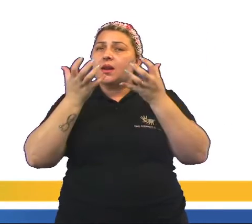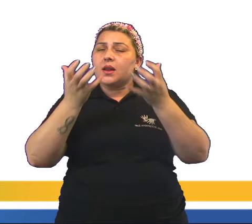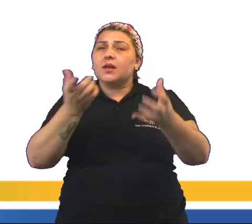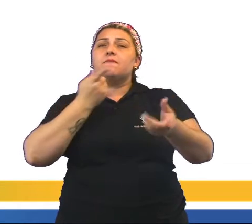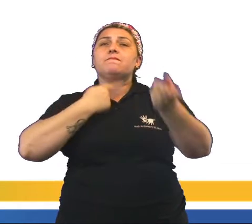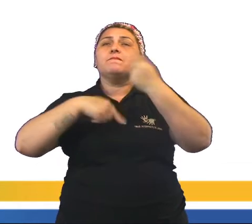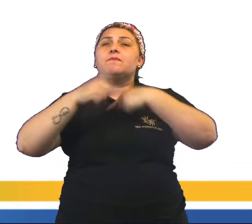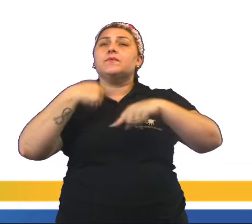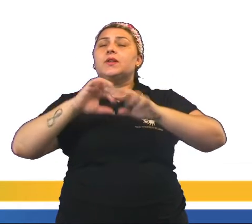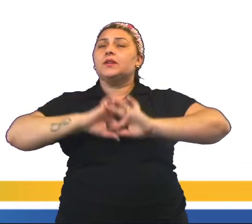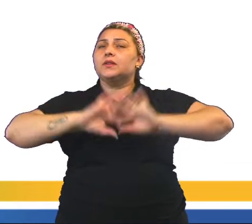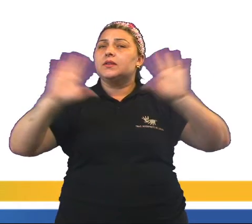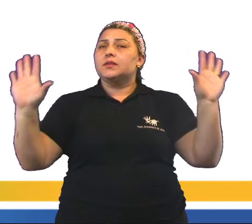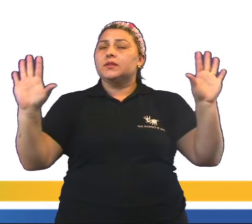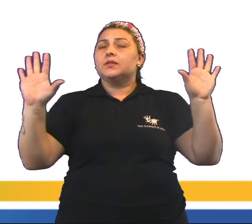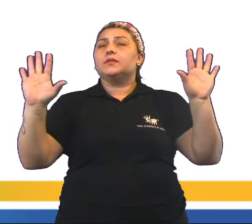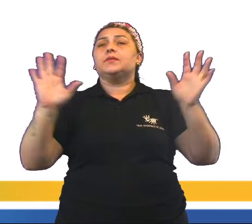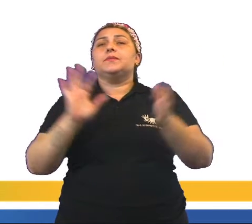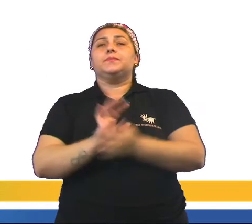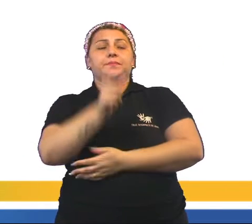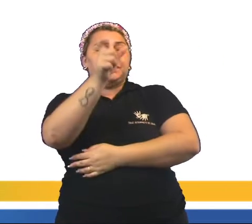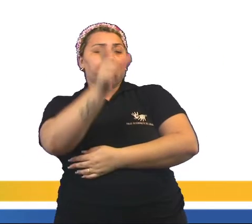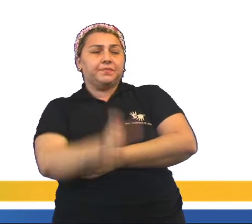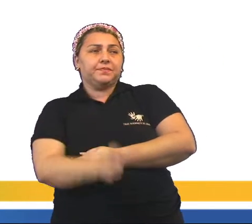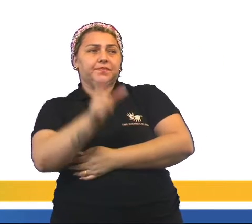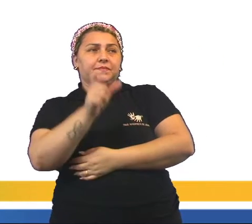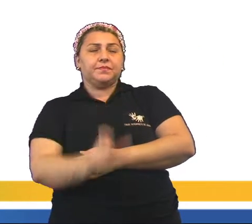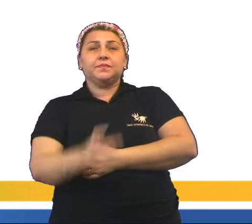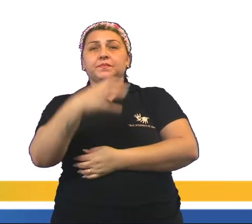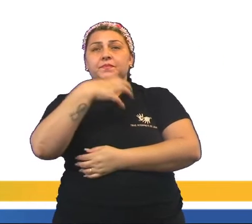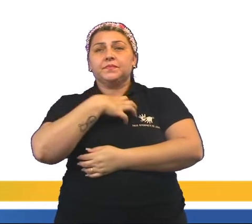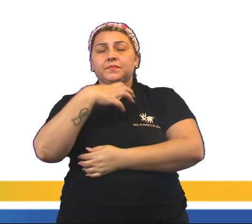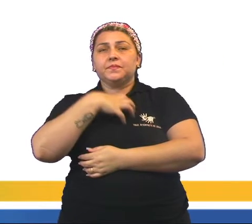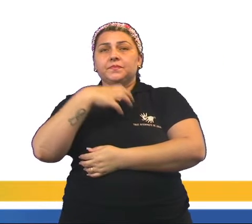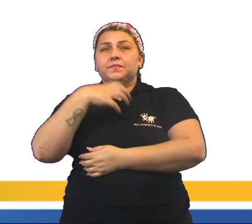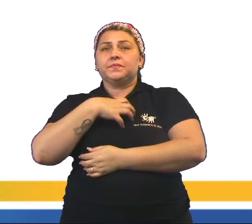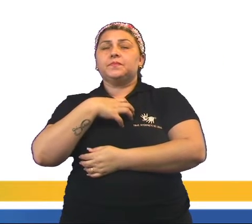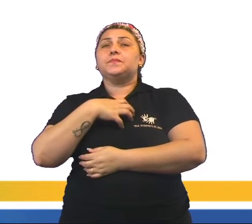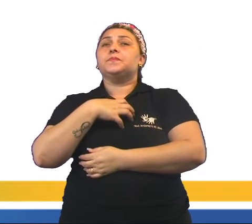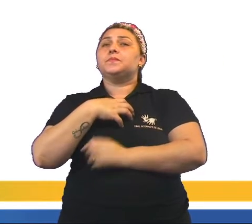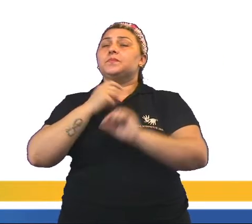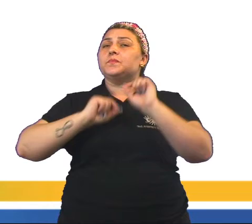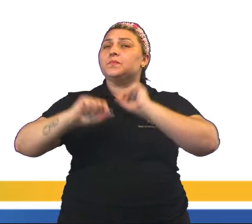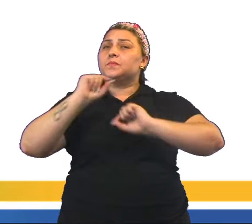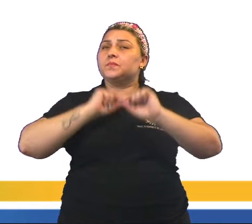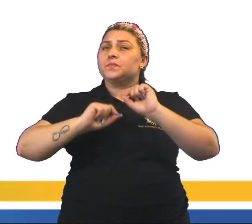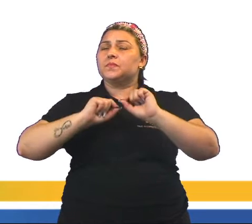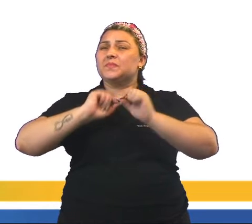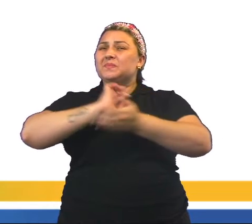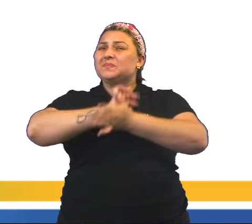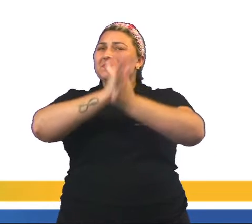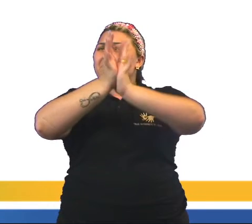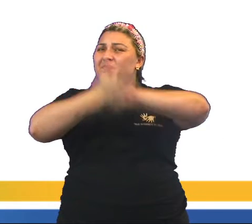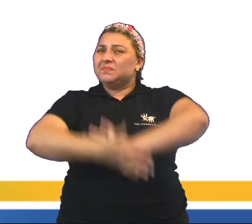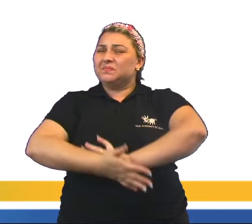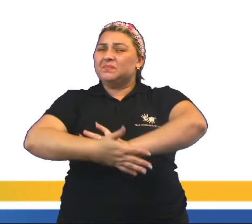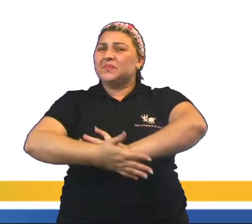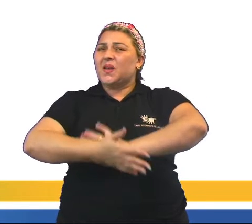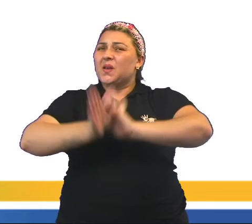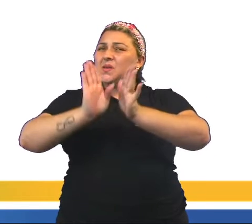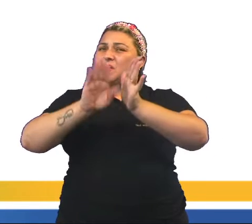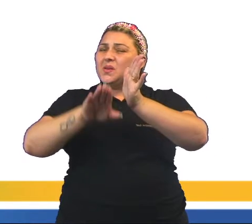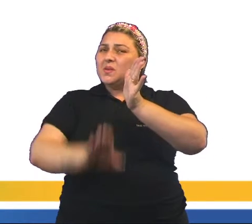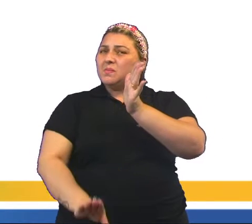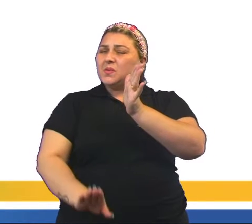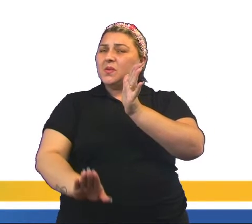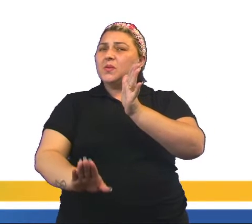o agressor ele age de uma forma no sentido de dilapidar, destruir,